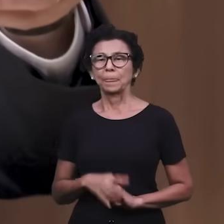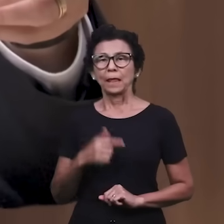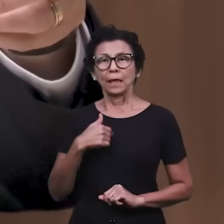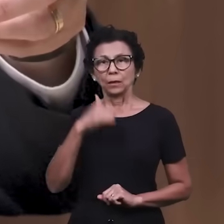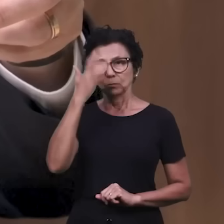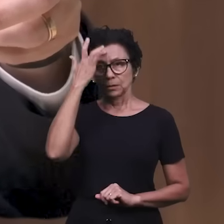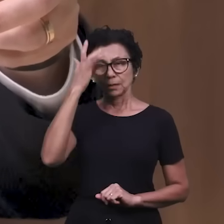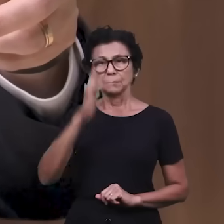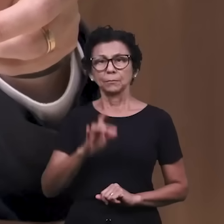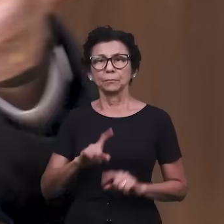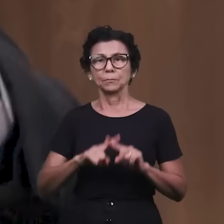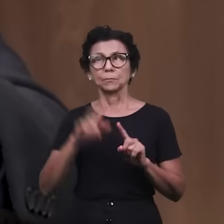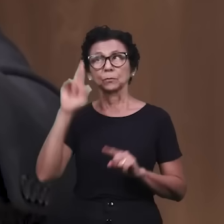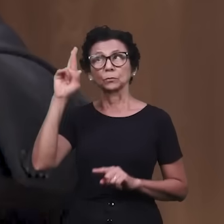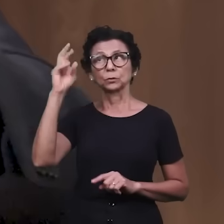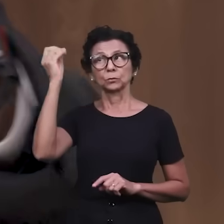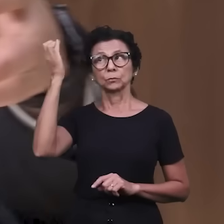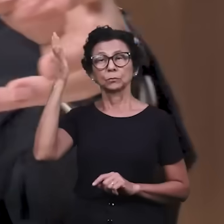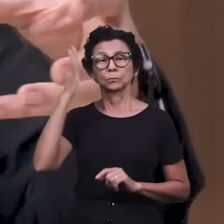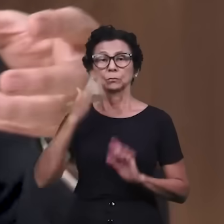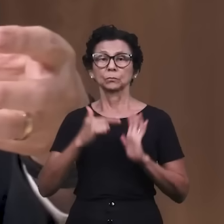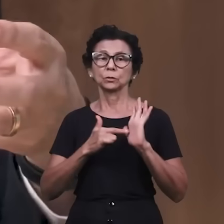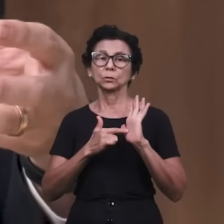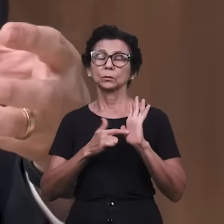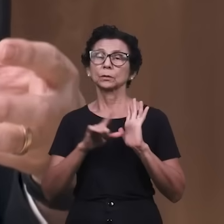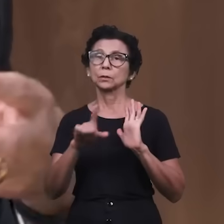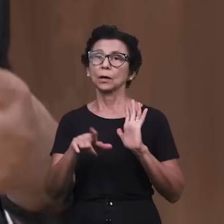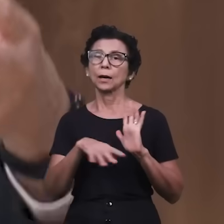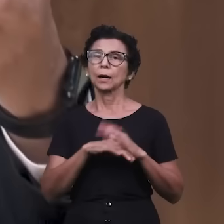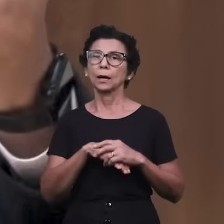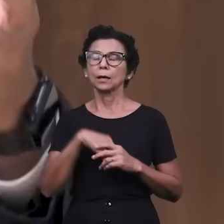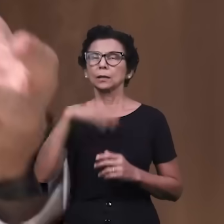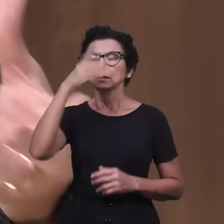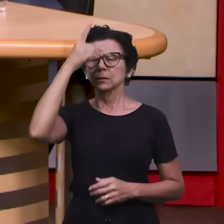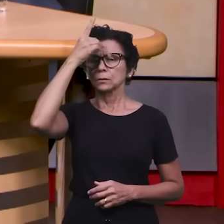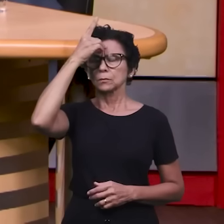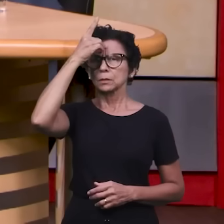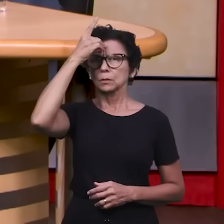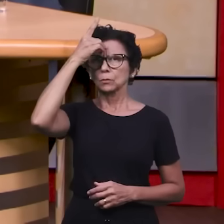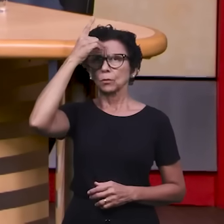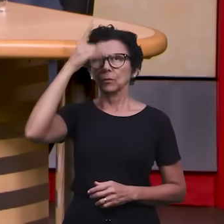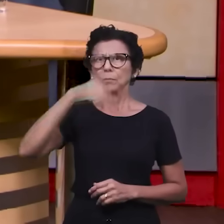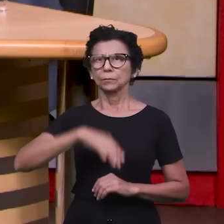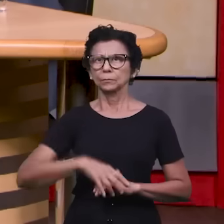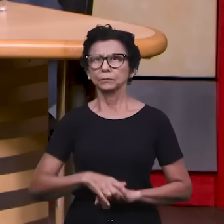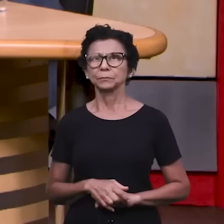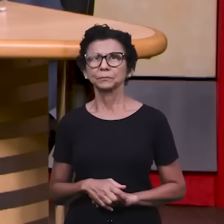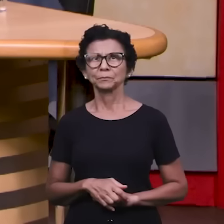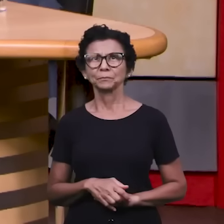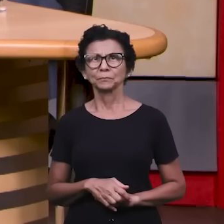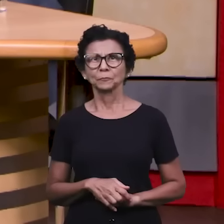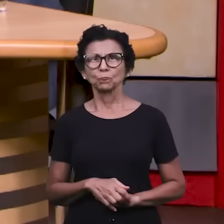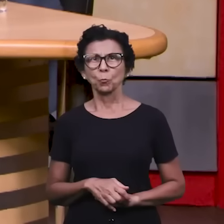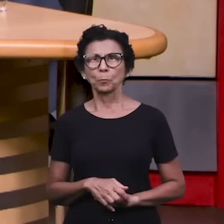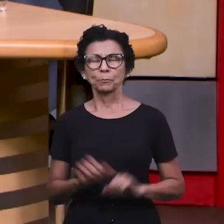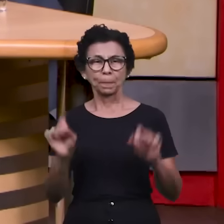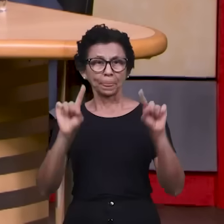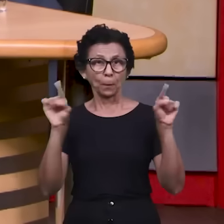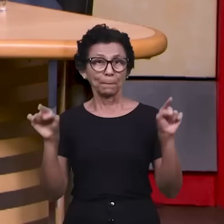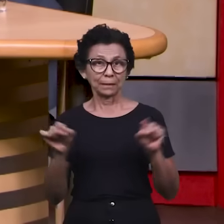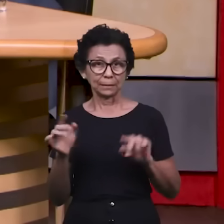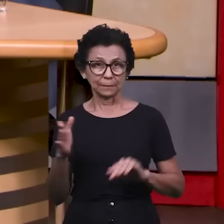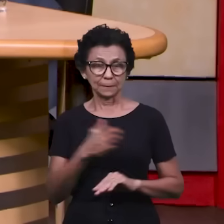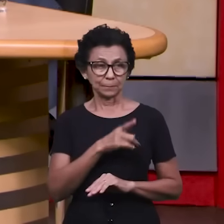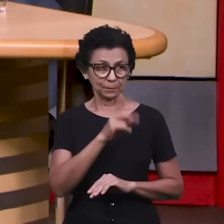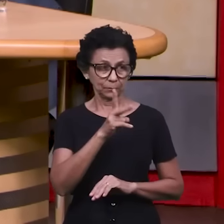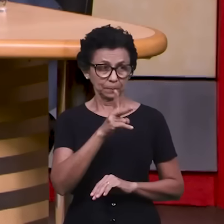o Senhor revelou. Então a gente vai pegar aquele dom e vamos esmiuçar. Marcelo, interessante, não, só um parênteses, você vai continuar, só um